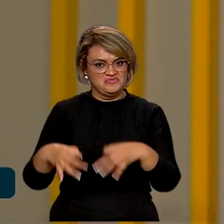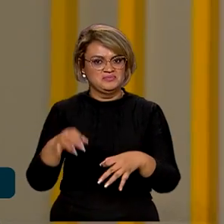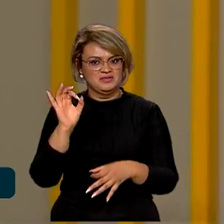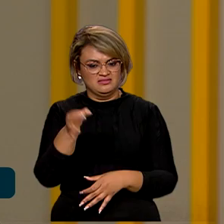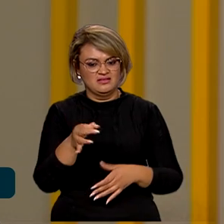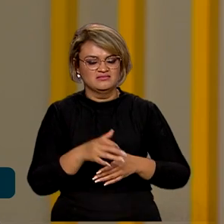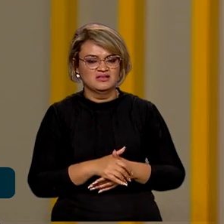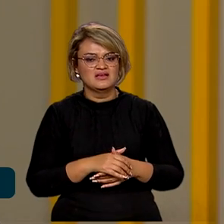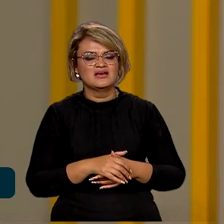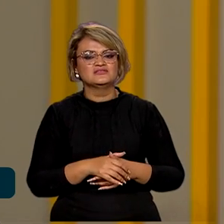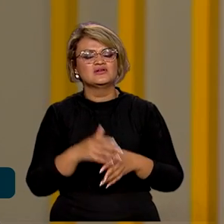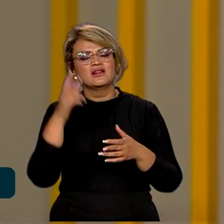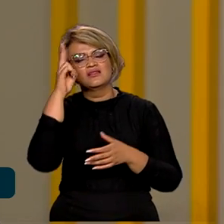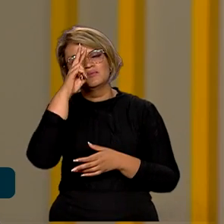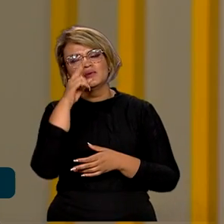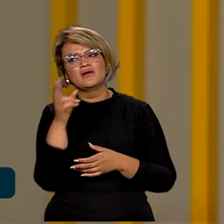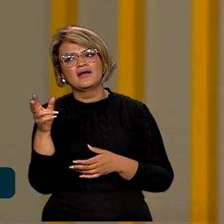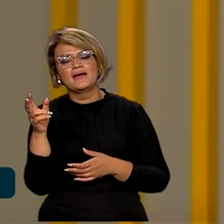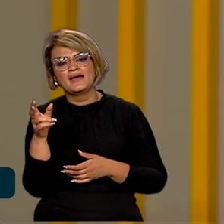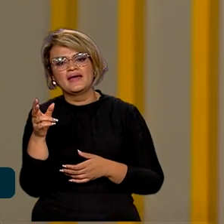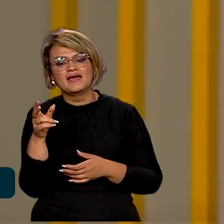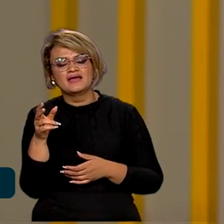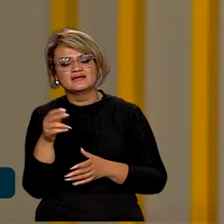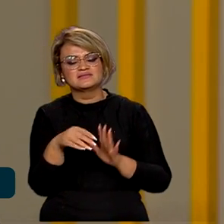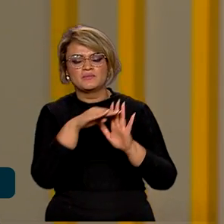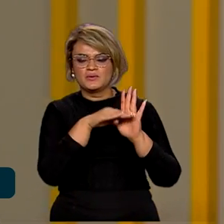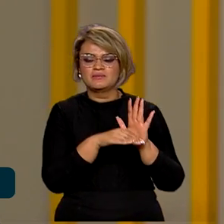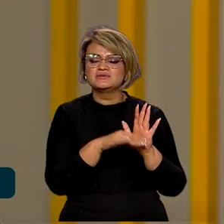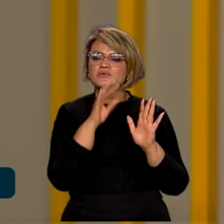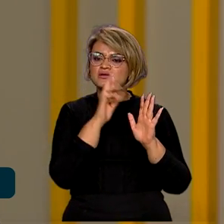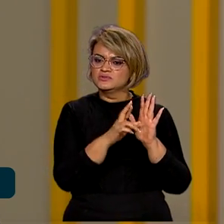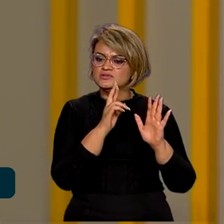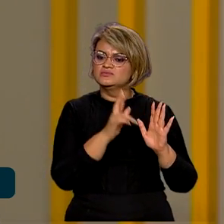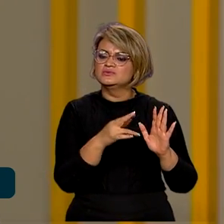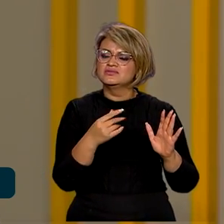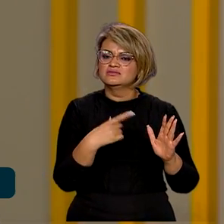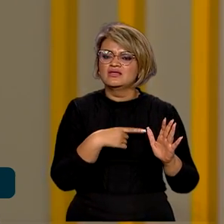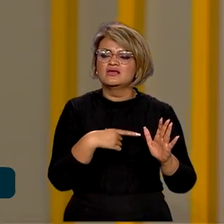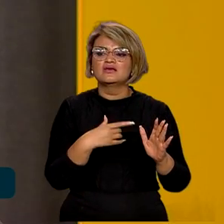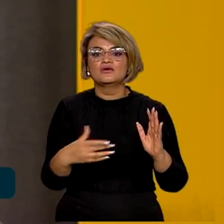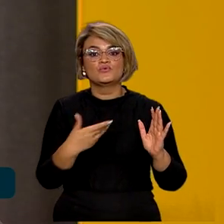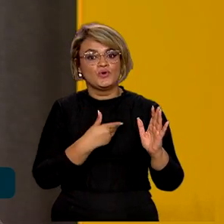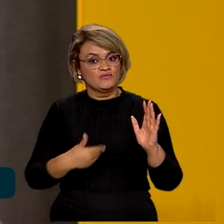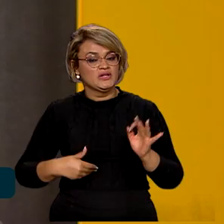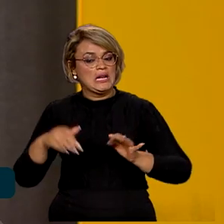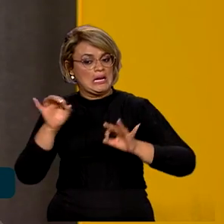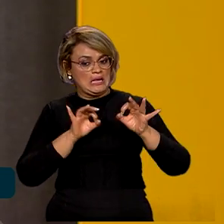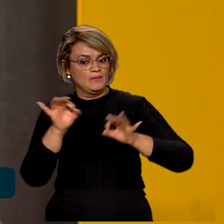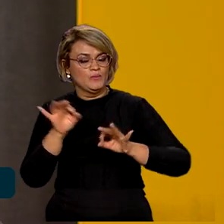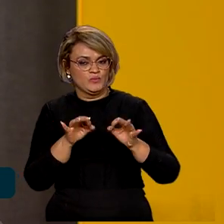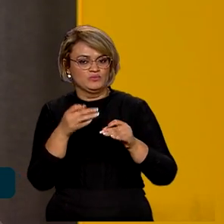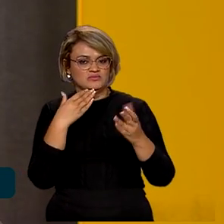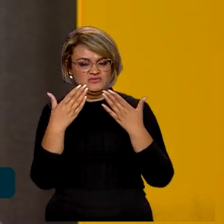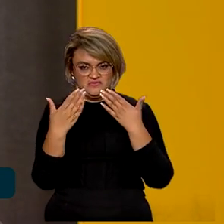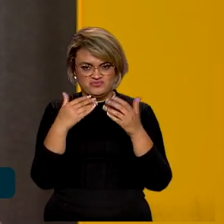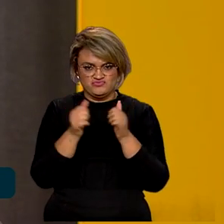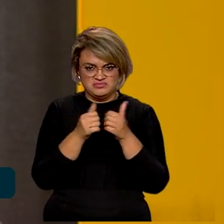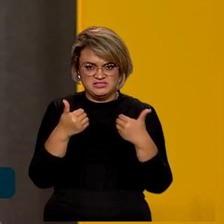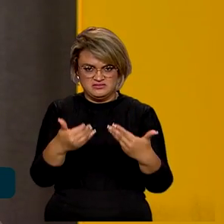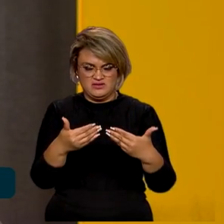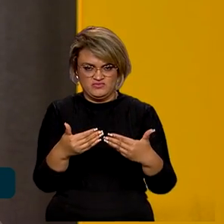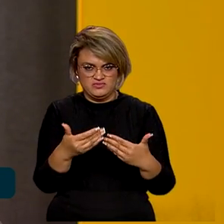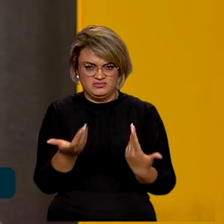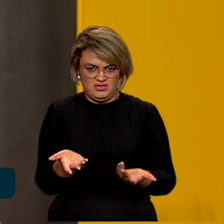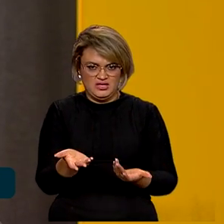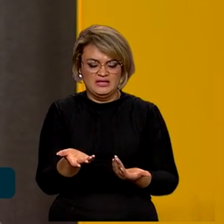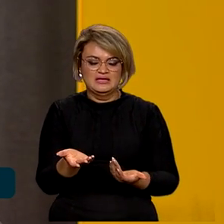senhora mencionou aí esse caderno de respostas, que é uma coisa que o governo elaborou, então, nesse diálogo com os ministérios. Dá